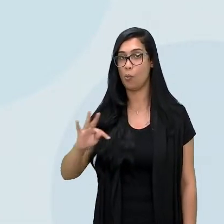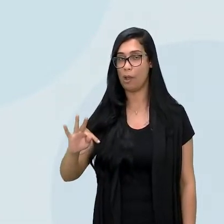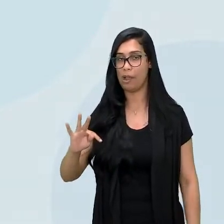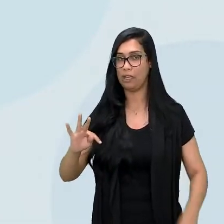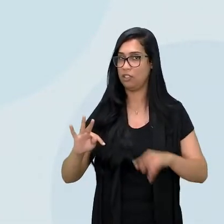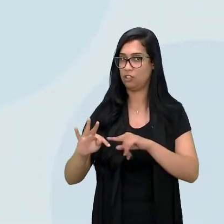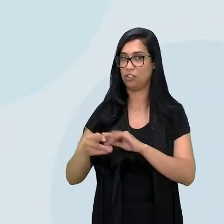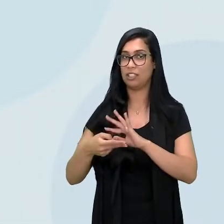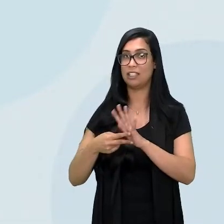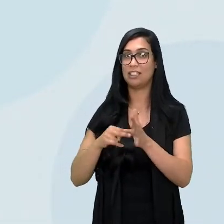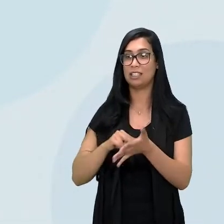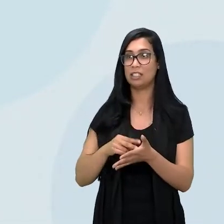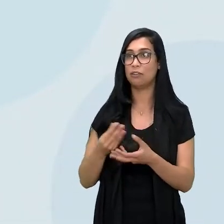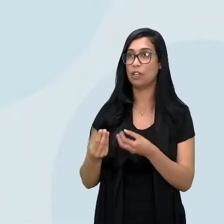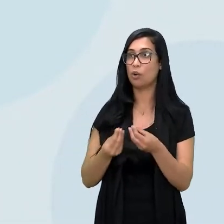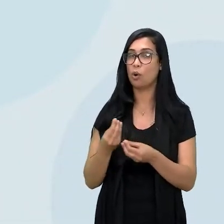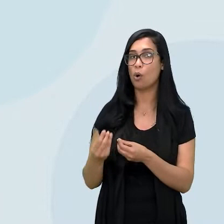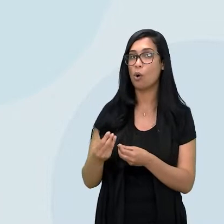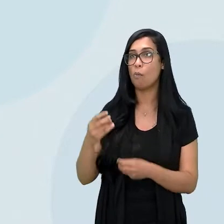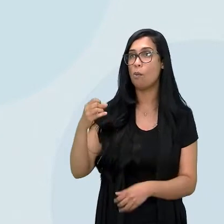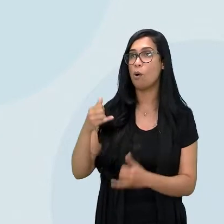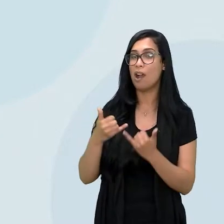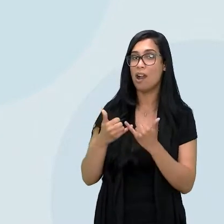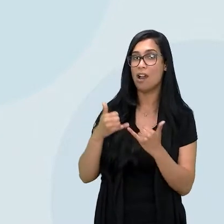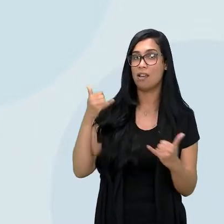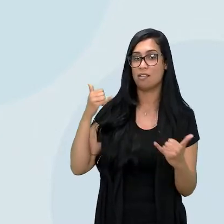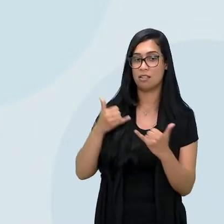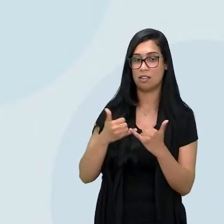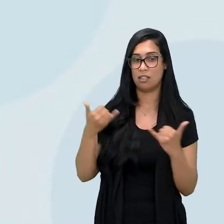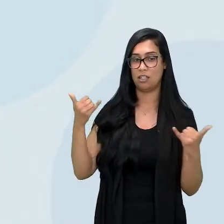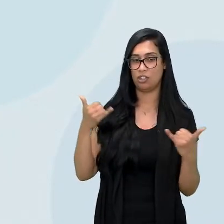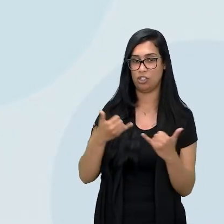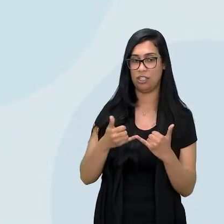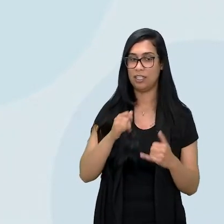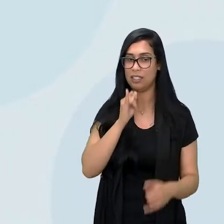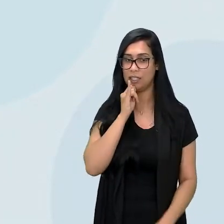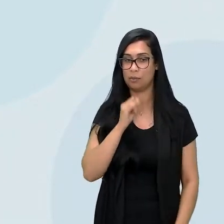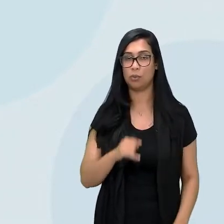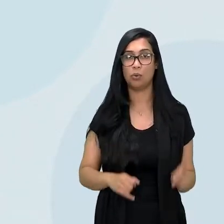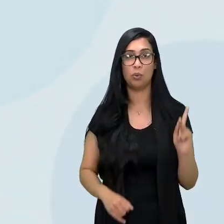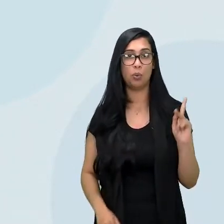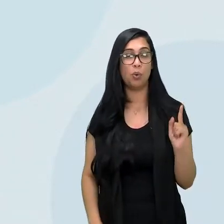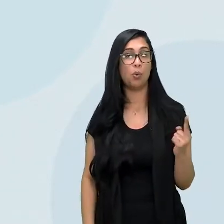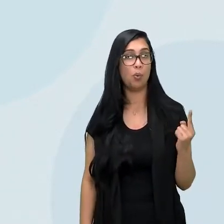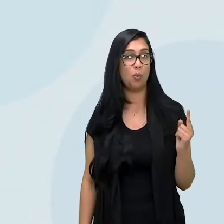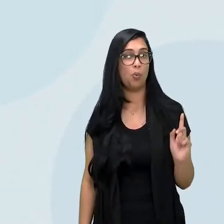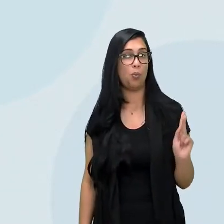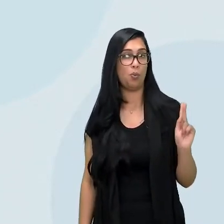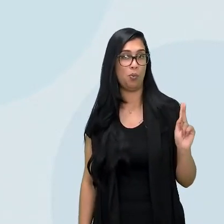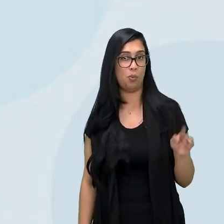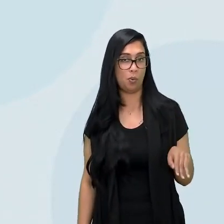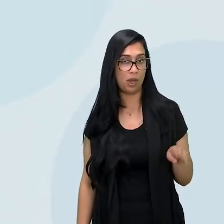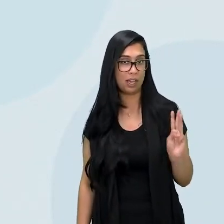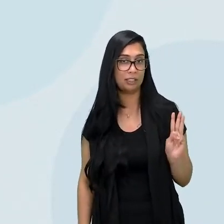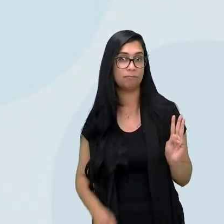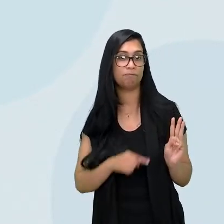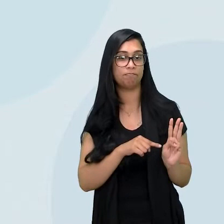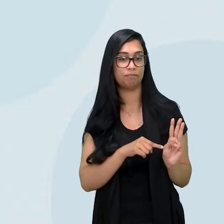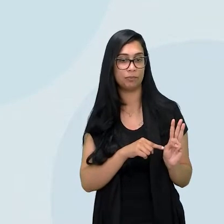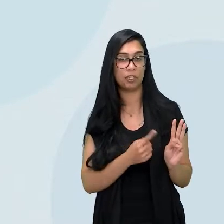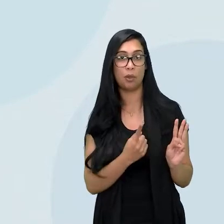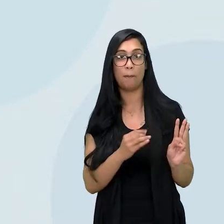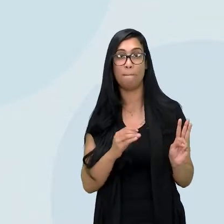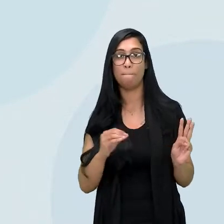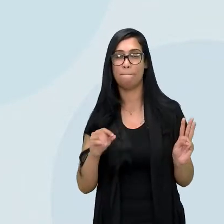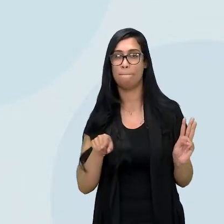energia elétrica. A gente viu na outra aula, lembrando que 1 quilo vale 1000 watts. Então, olha lá, só para a gente pensar de novo, né?